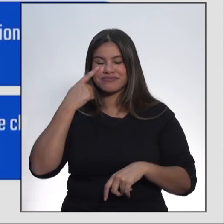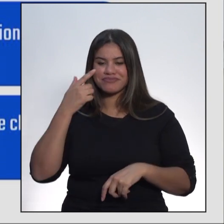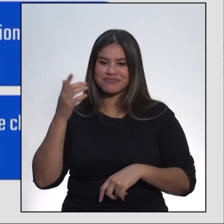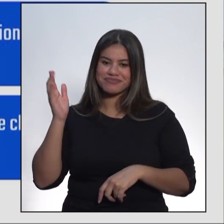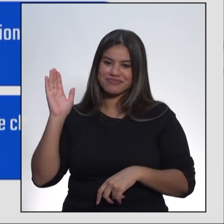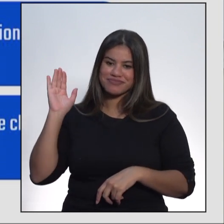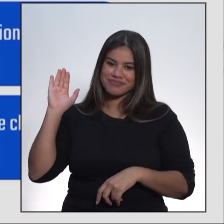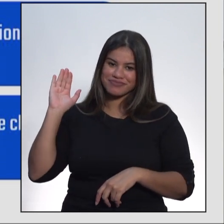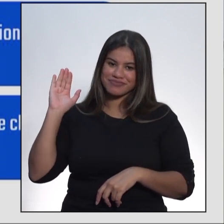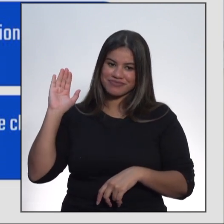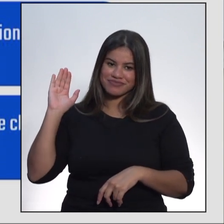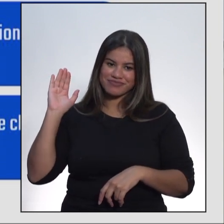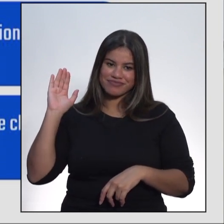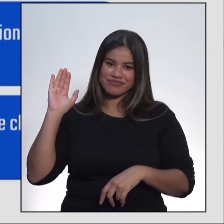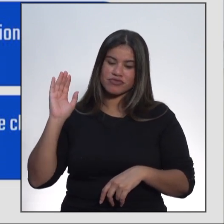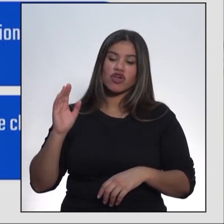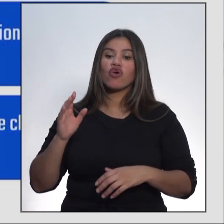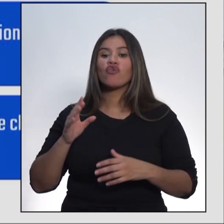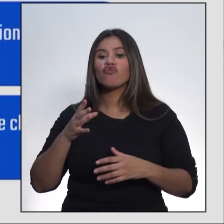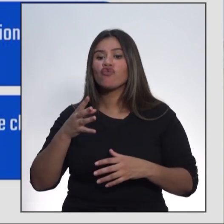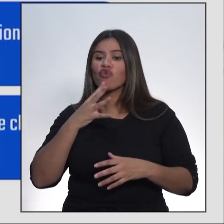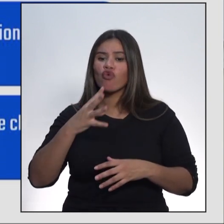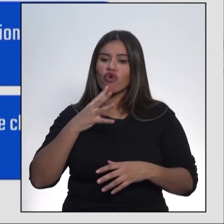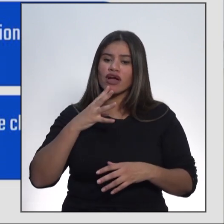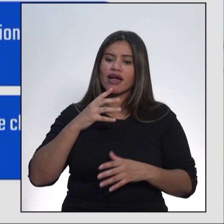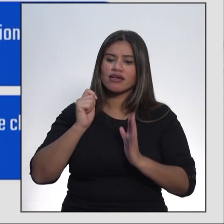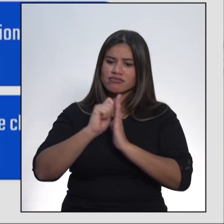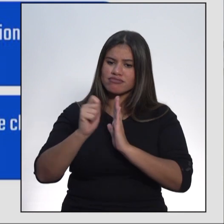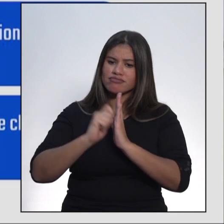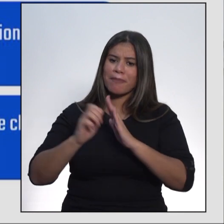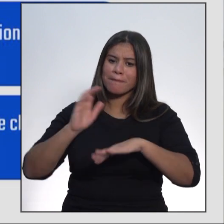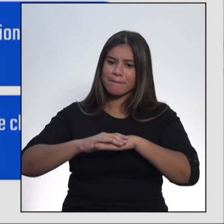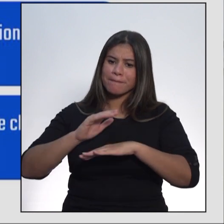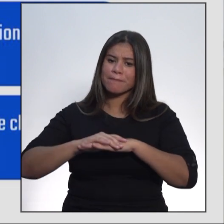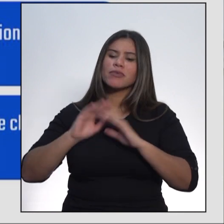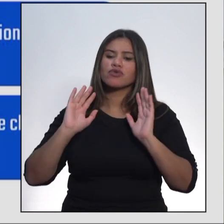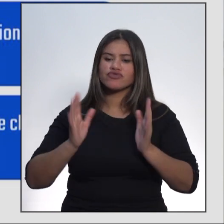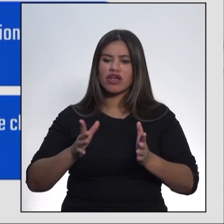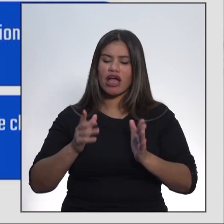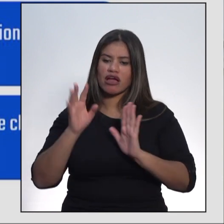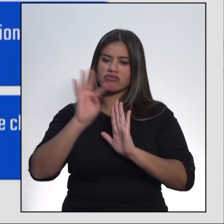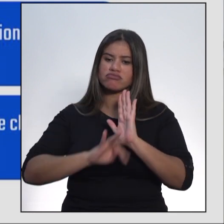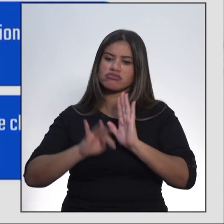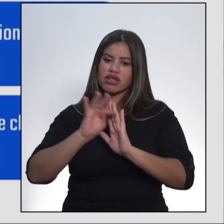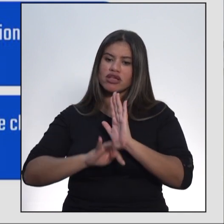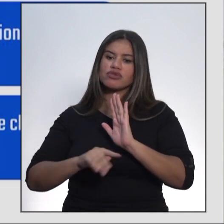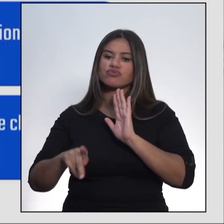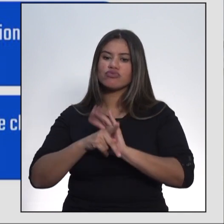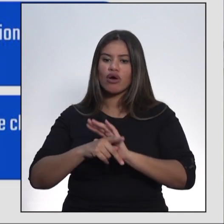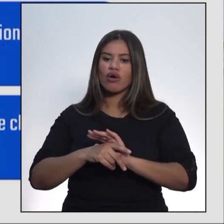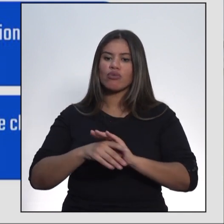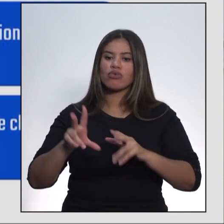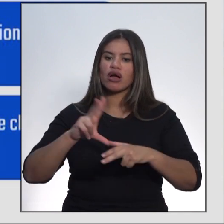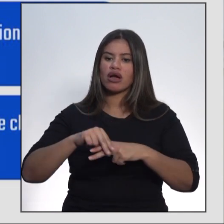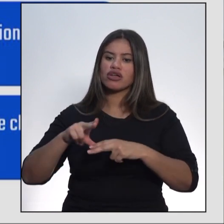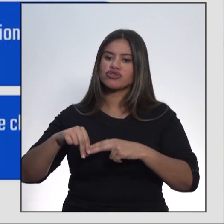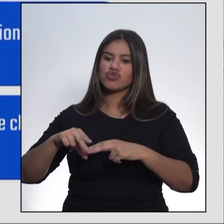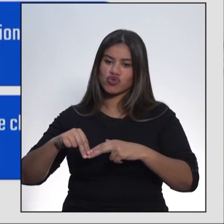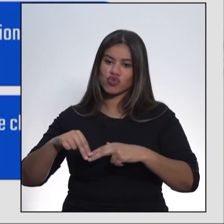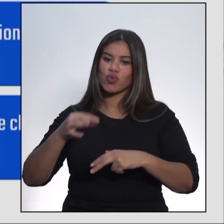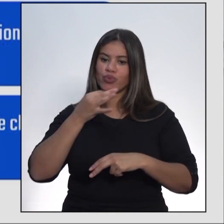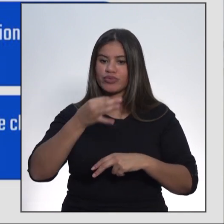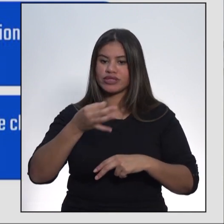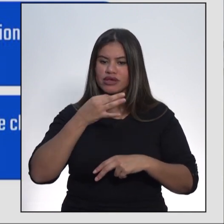Vocês conhecem, vocês já fizeram, já produziram algum texto, artigo de opinião? Vocês lembram